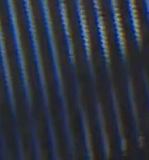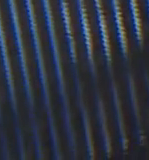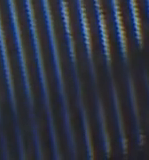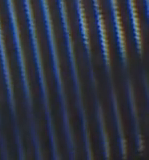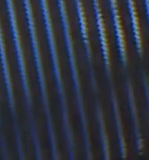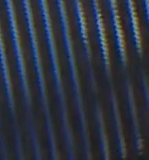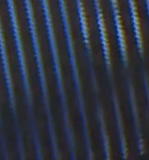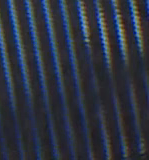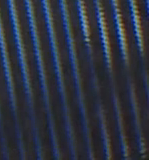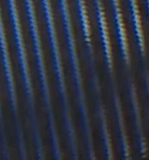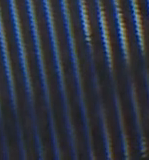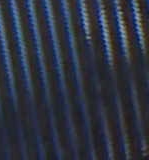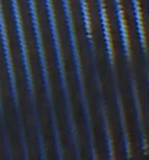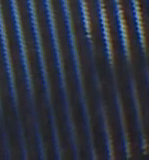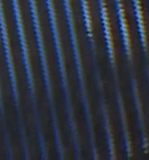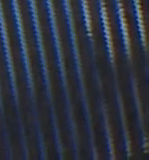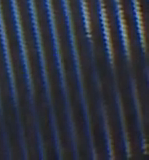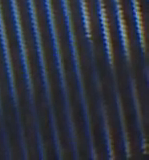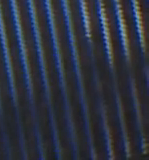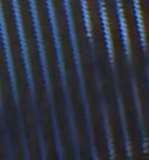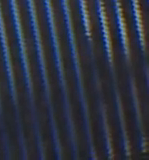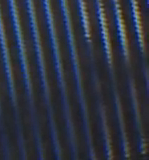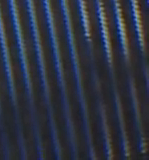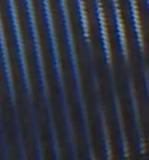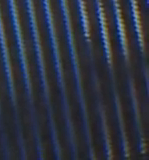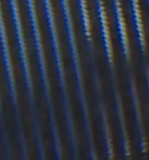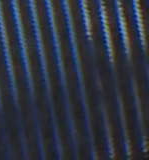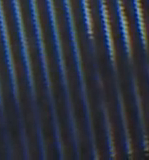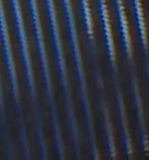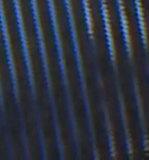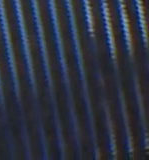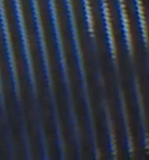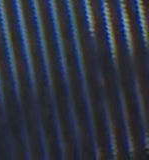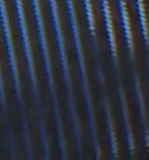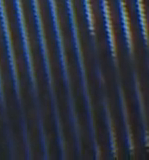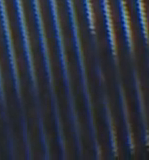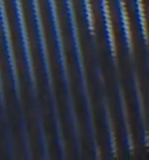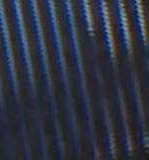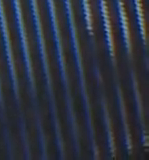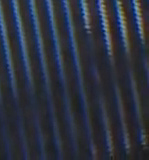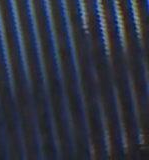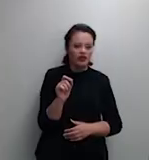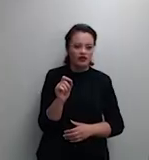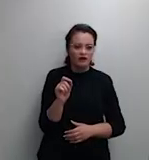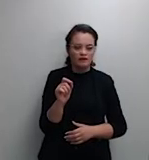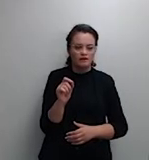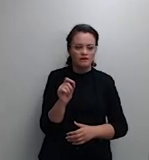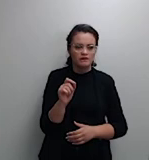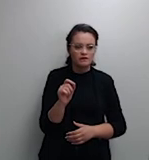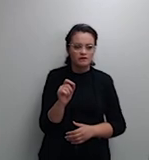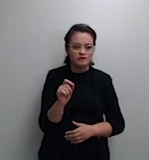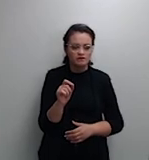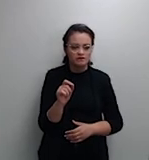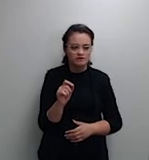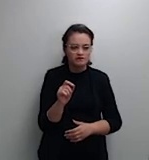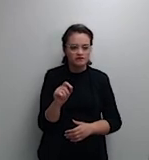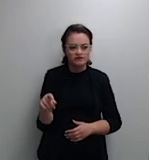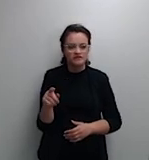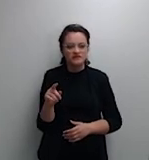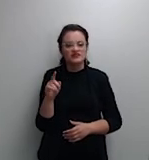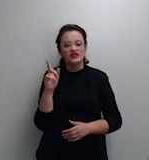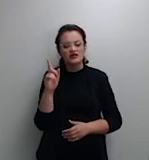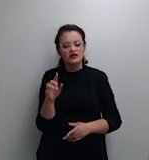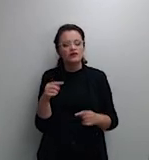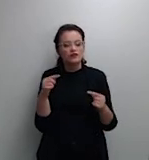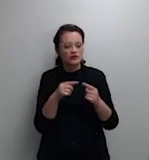que o acórdão não violou a legislação federal. E houve recurso dessa decisão para a primeira turma. Autor do voto que prevaleceu no